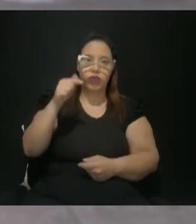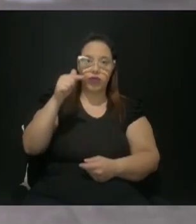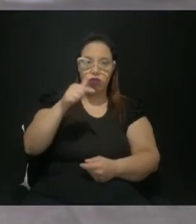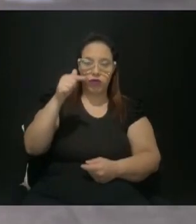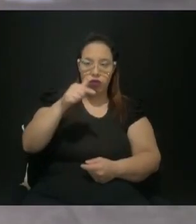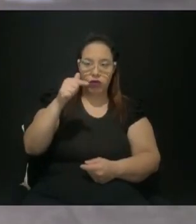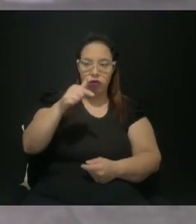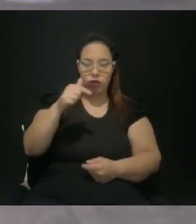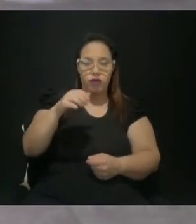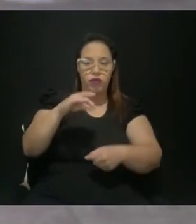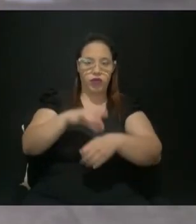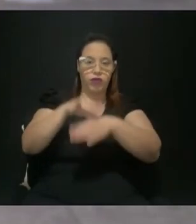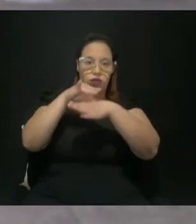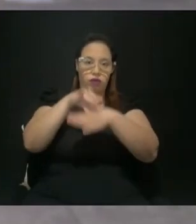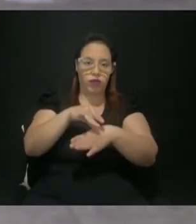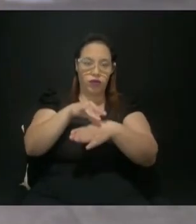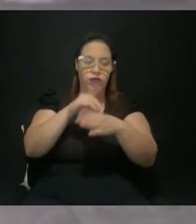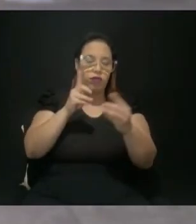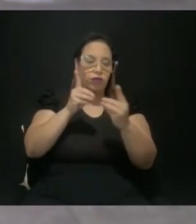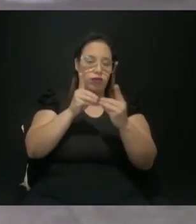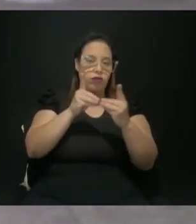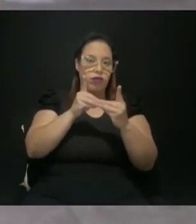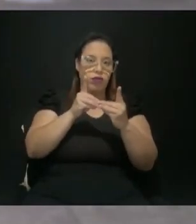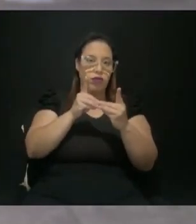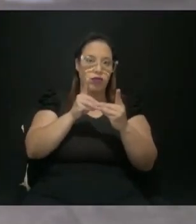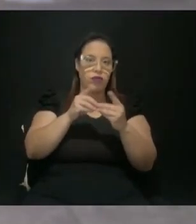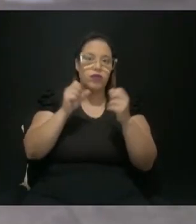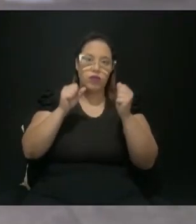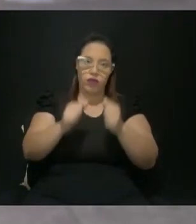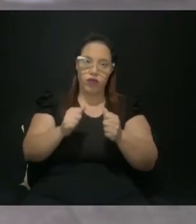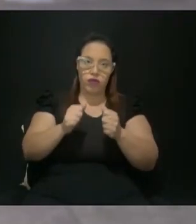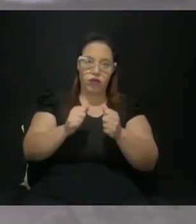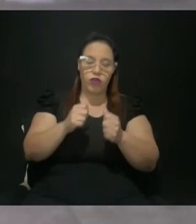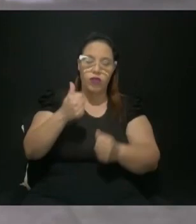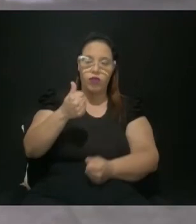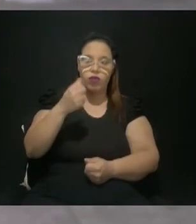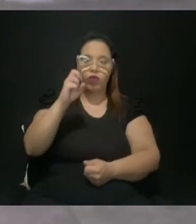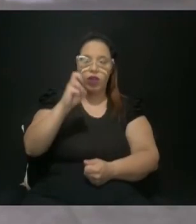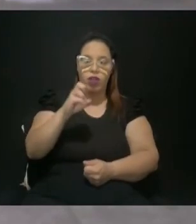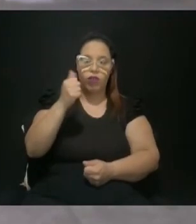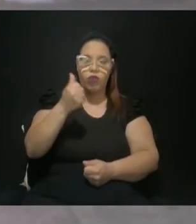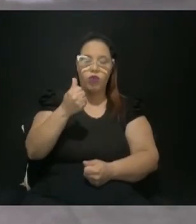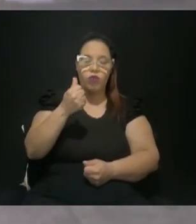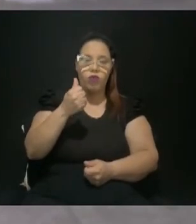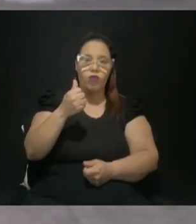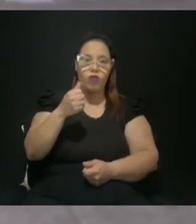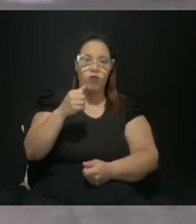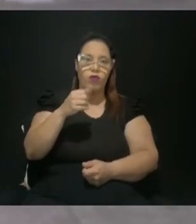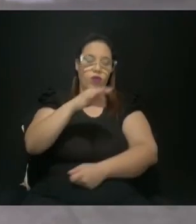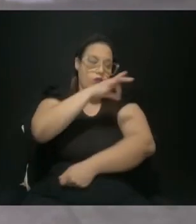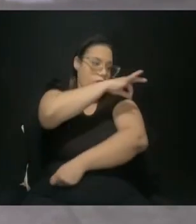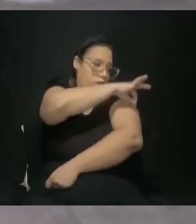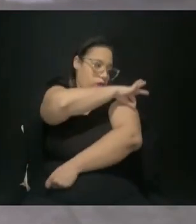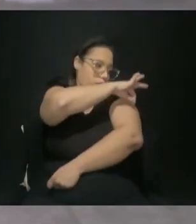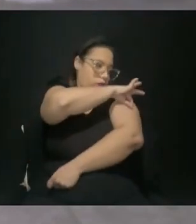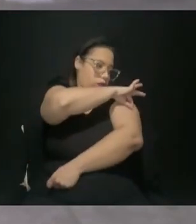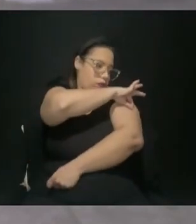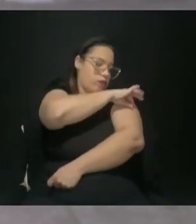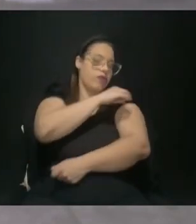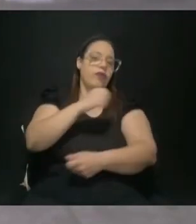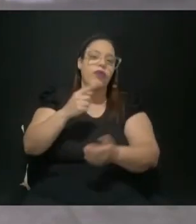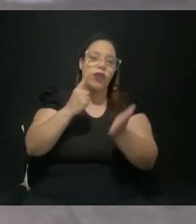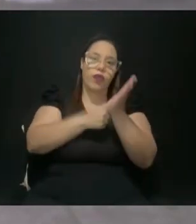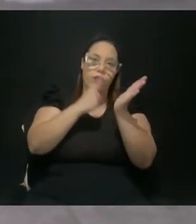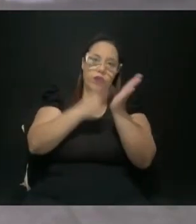de atendimento e o consumidor ele pode, através do 151 ou do portal da Prefeitura de Campinas, fazer agendamento também para os